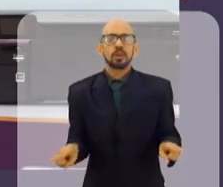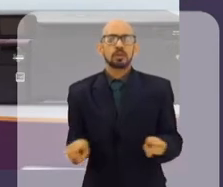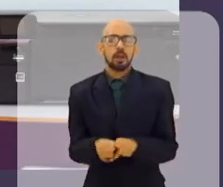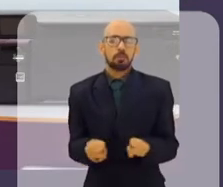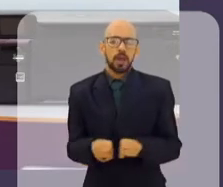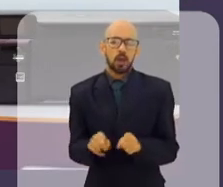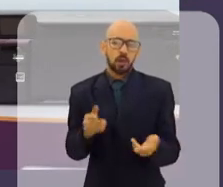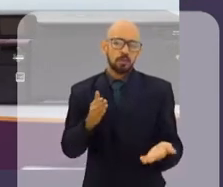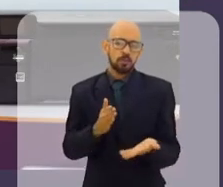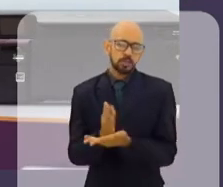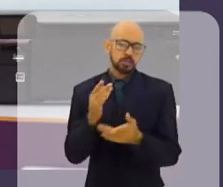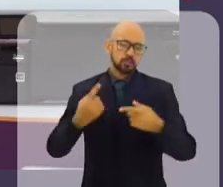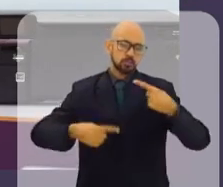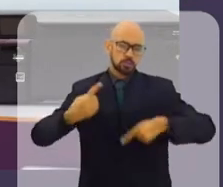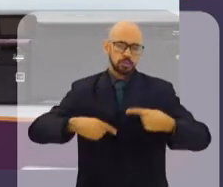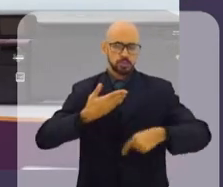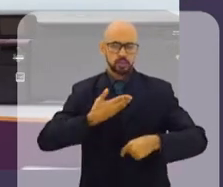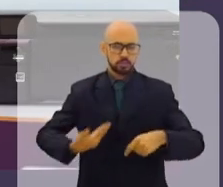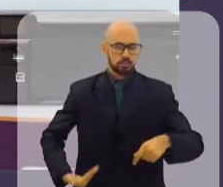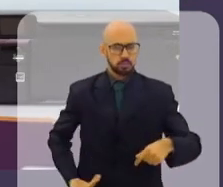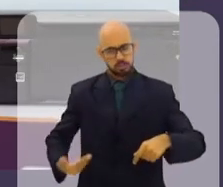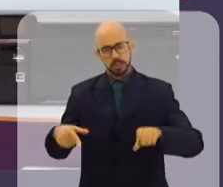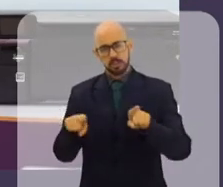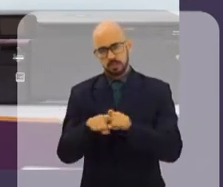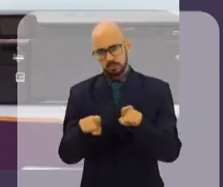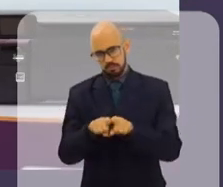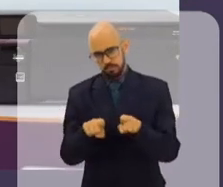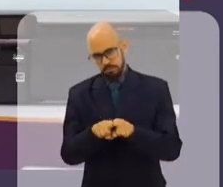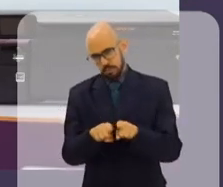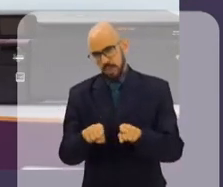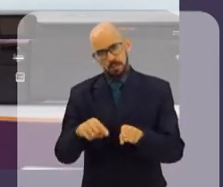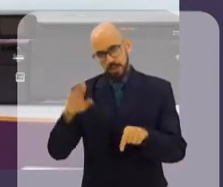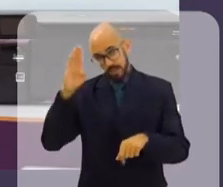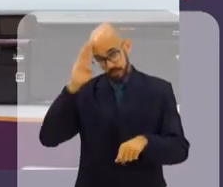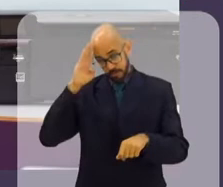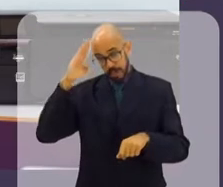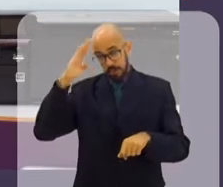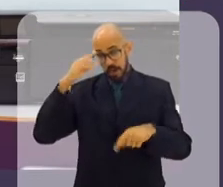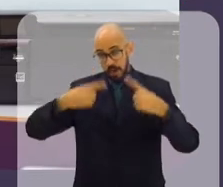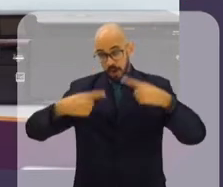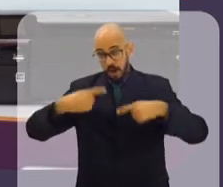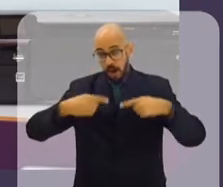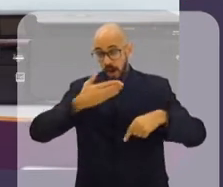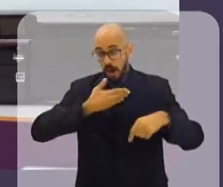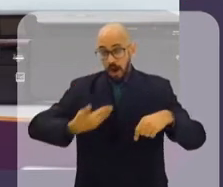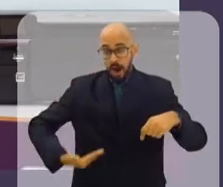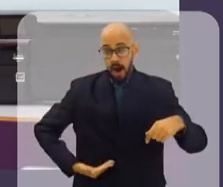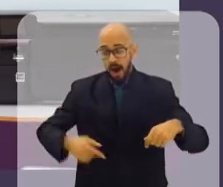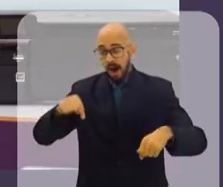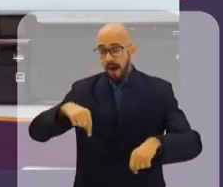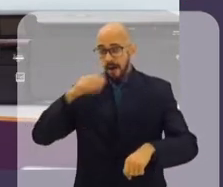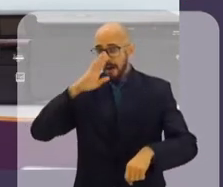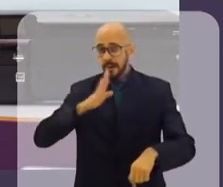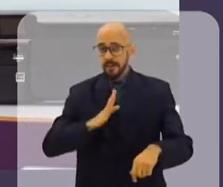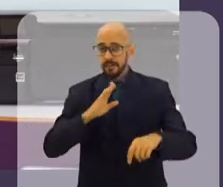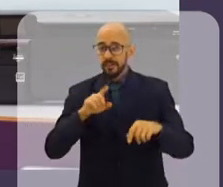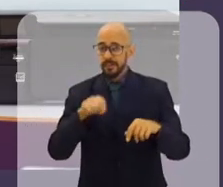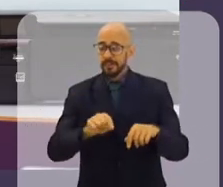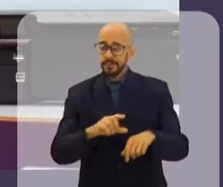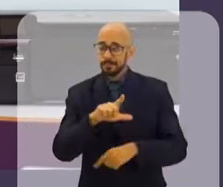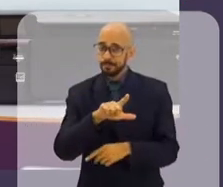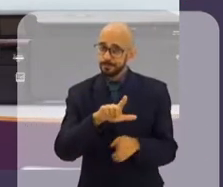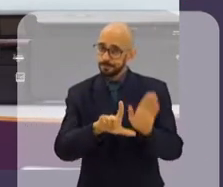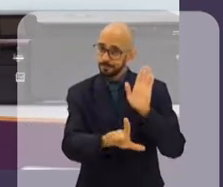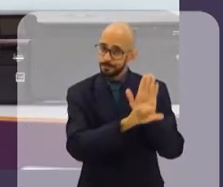E com a aprovação de políticas públicas também, né? Uma das principais políticas públicas nesse sentido no Brasil que a gente pode falar é a lei